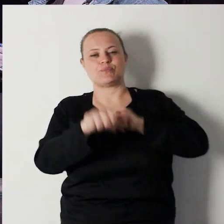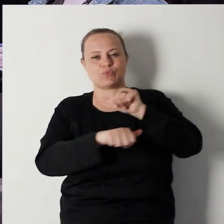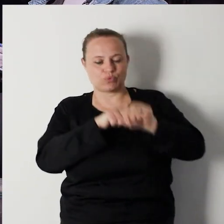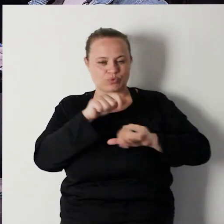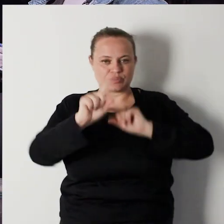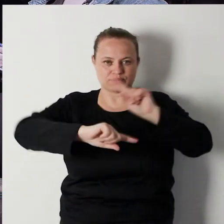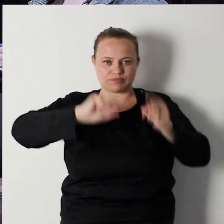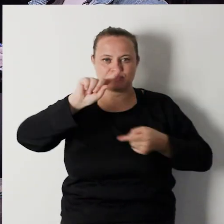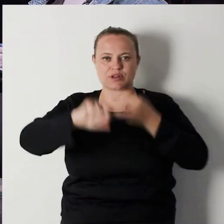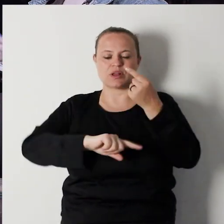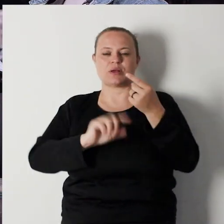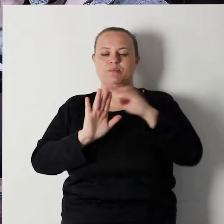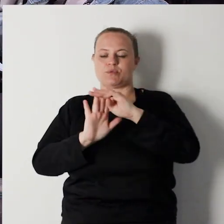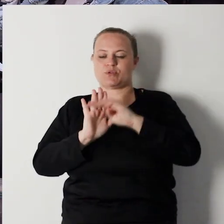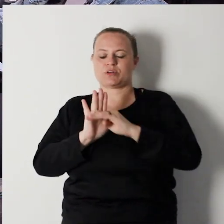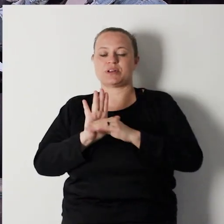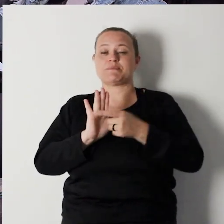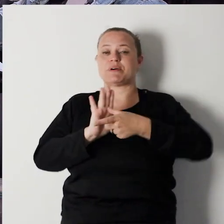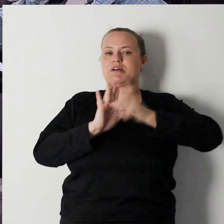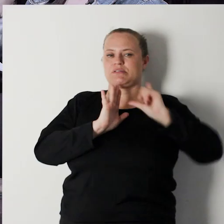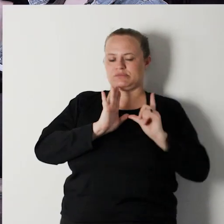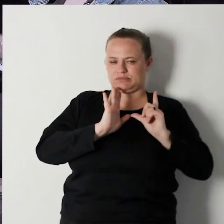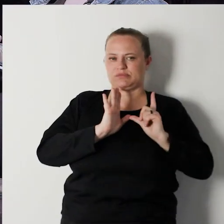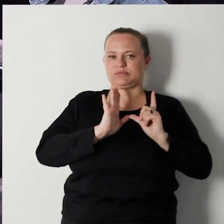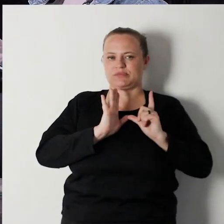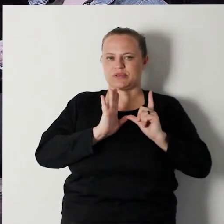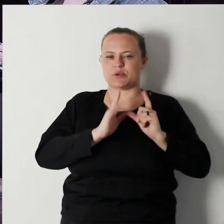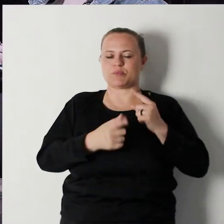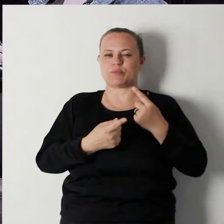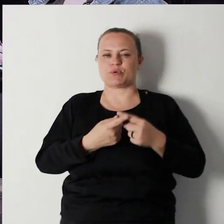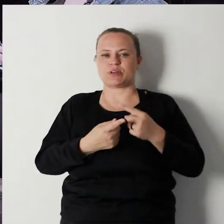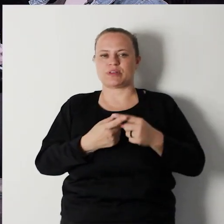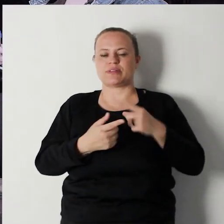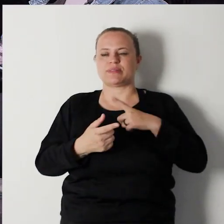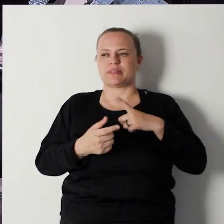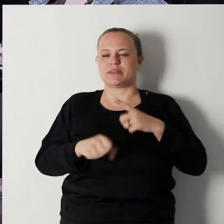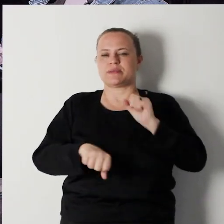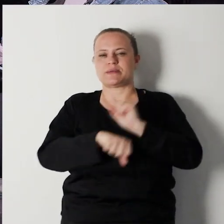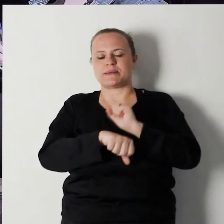no Cultura Viva, que já é a reformulação do